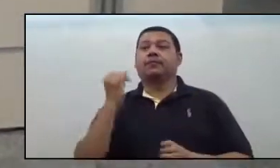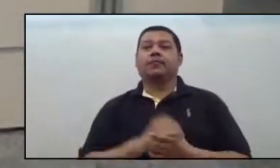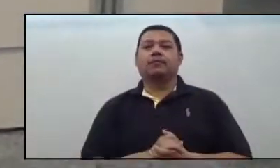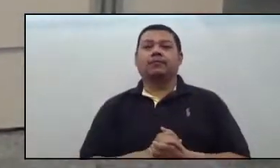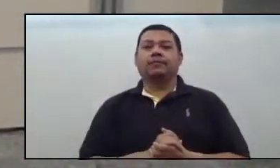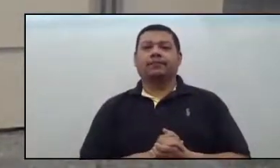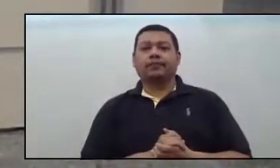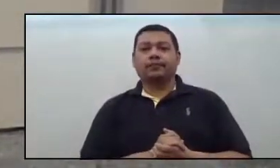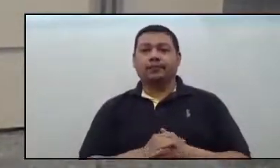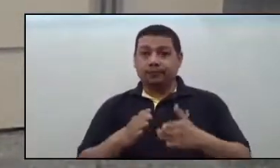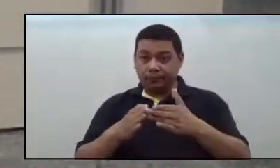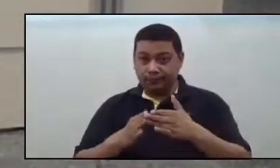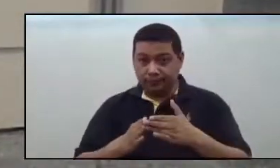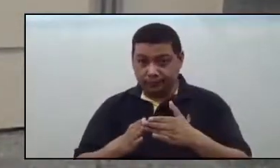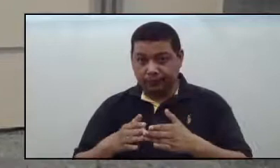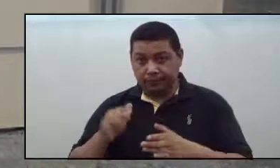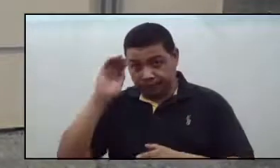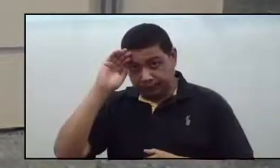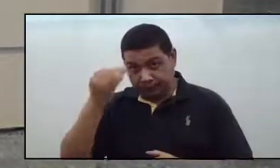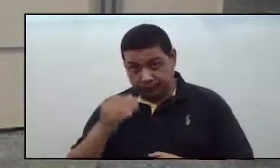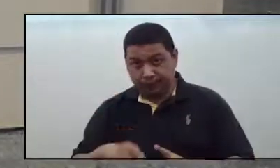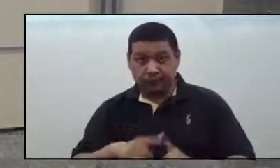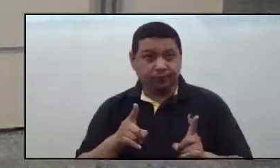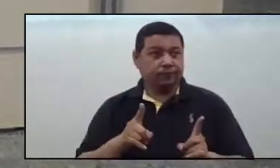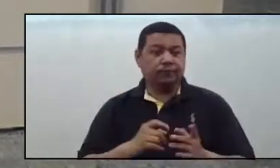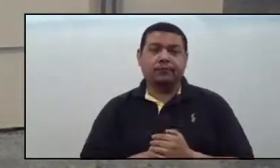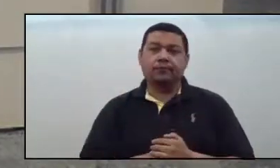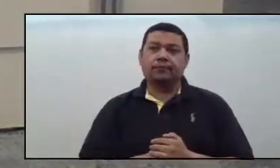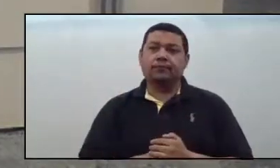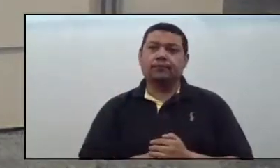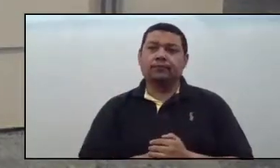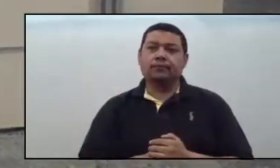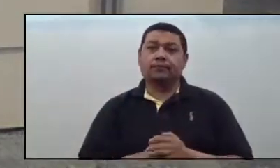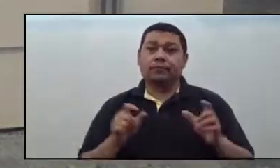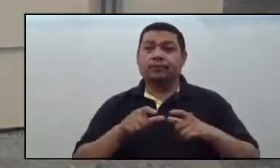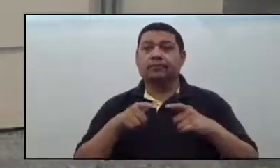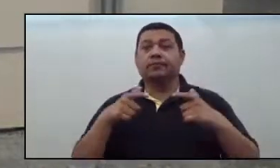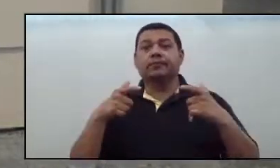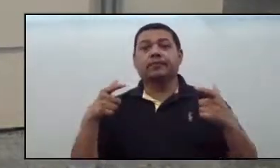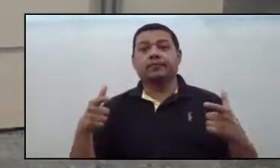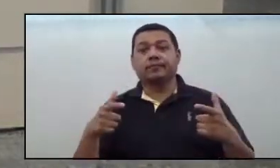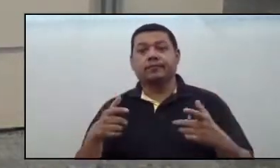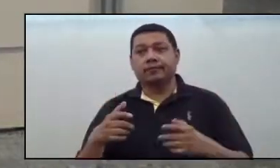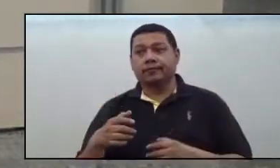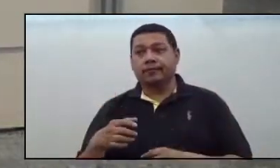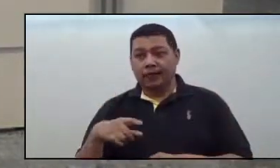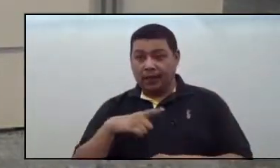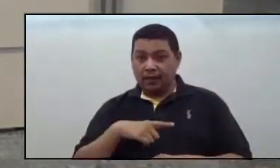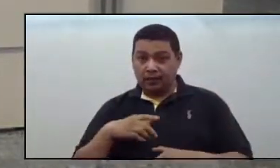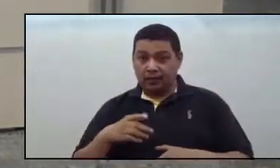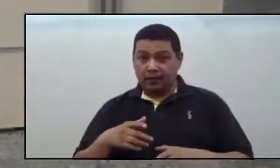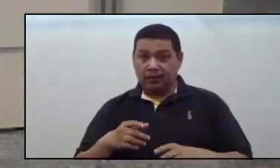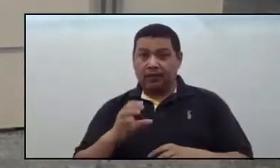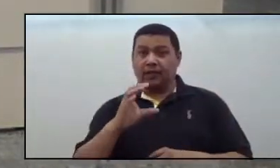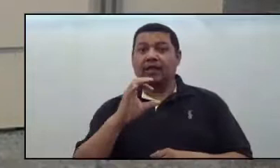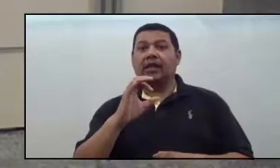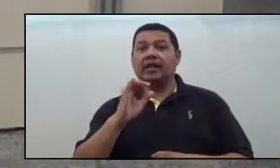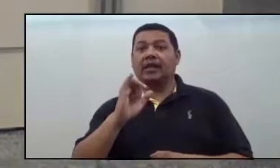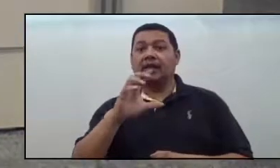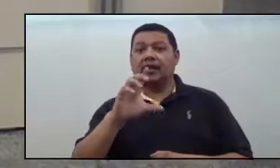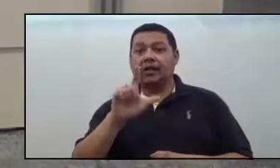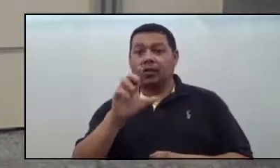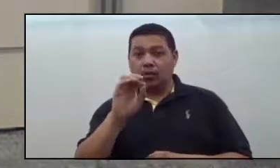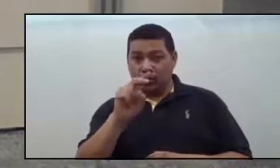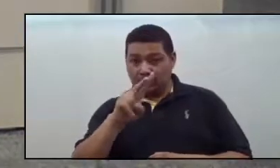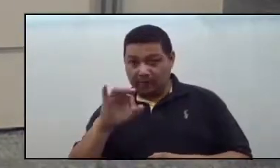ao prefeito, acredito que não só o prefeito, claro que na maioria de grandes ciclovias essa aí seria